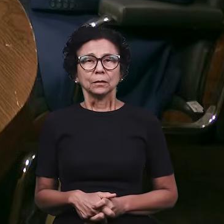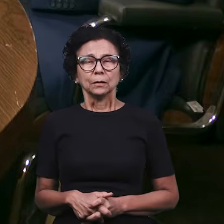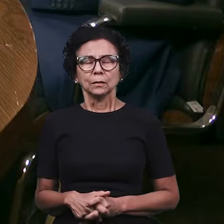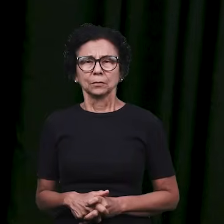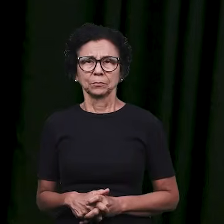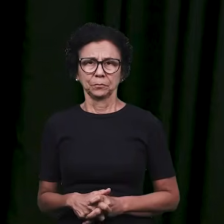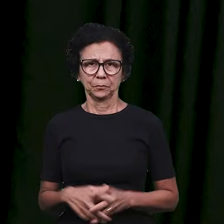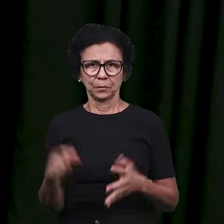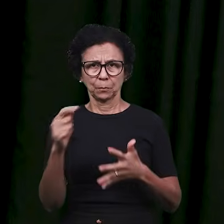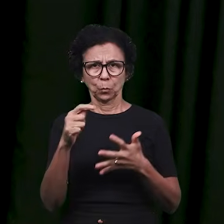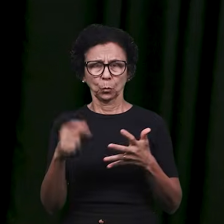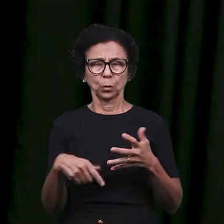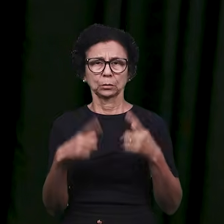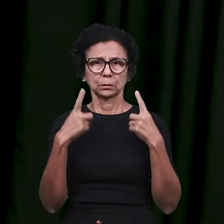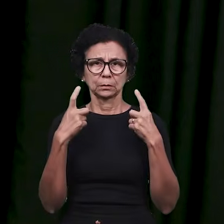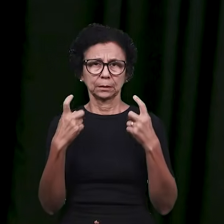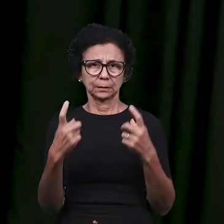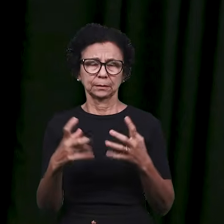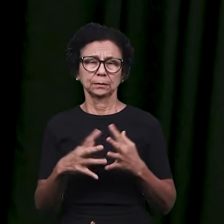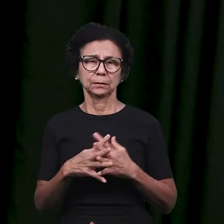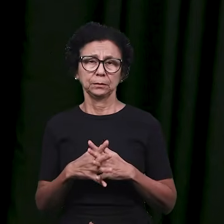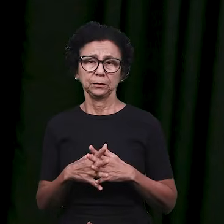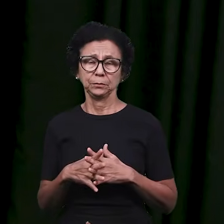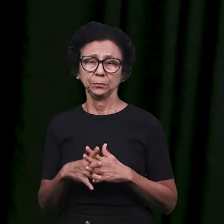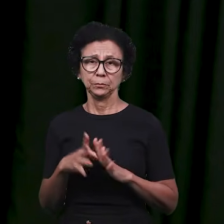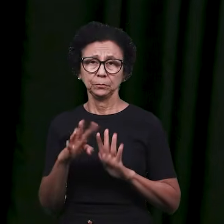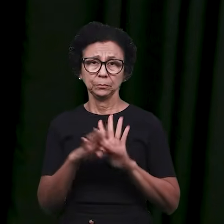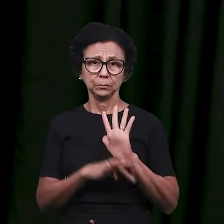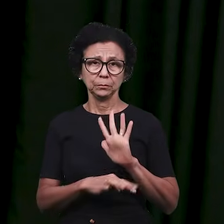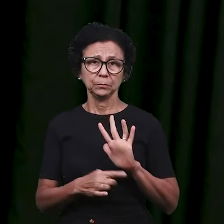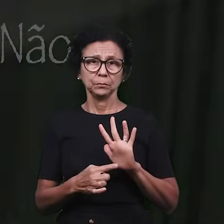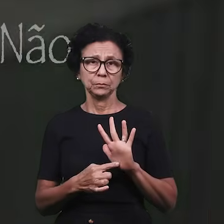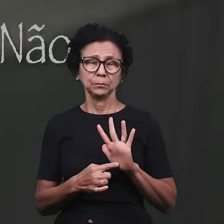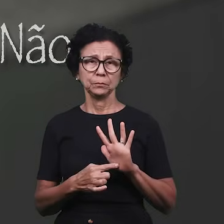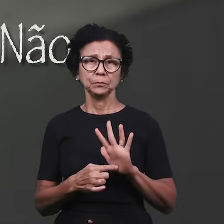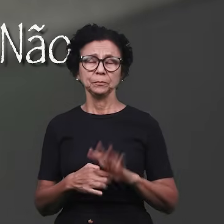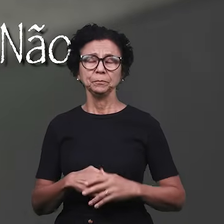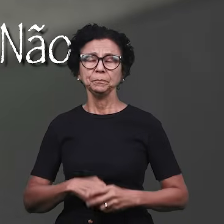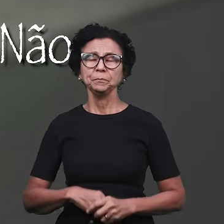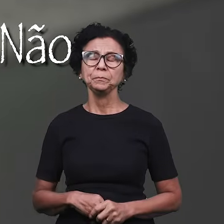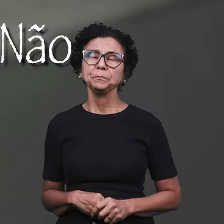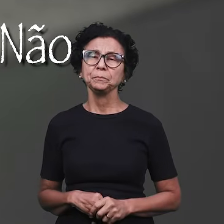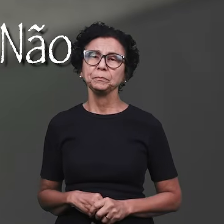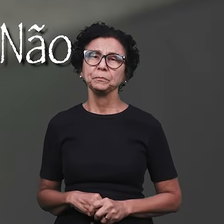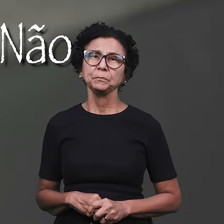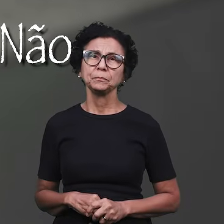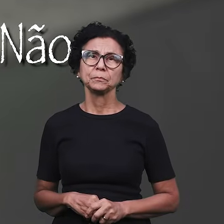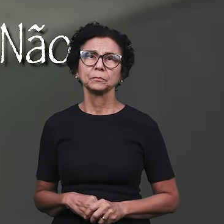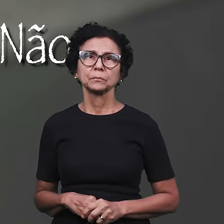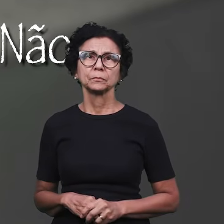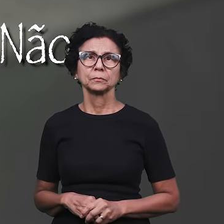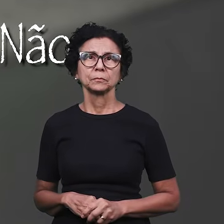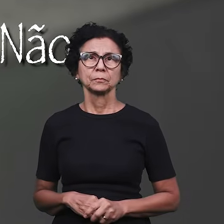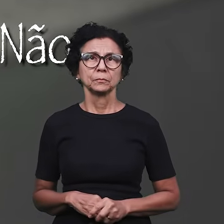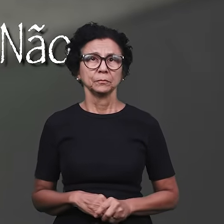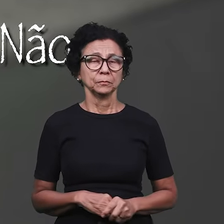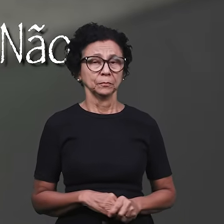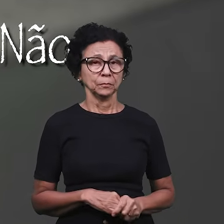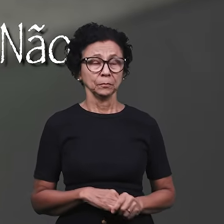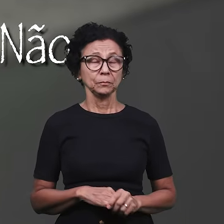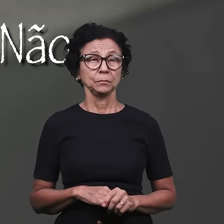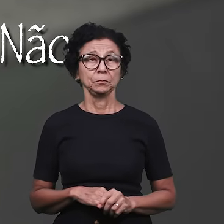nesse capítulo, mas queria deixar um texto inicial. O versículo 1 e 2 diz assim: Depois foi Moisés e falou